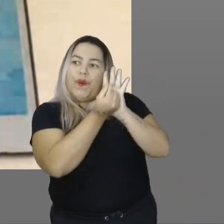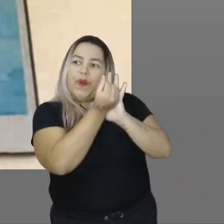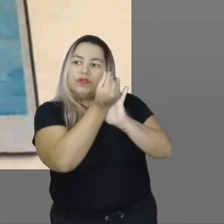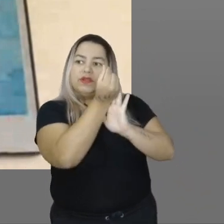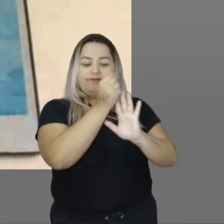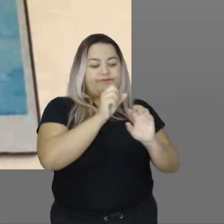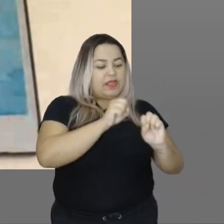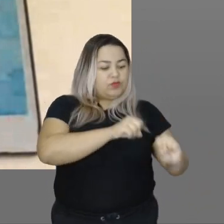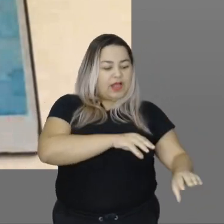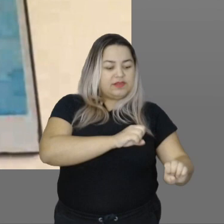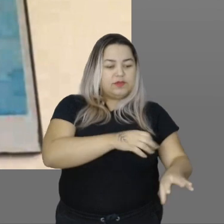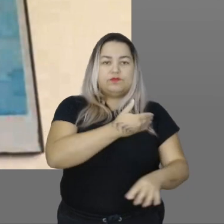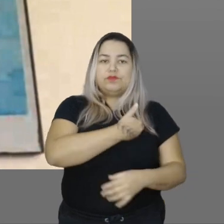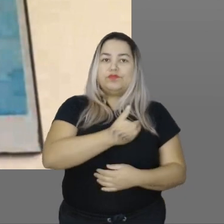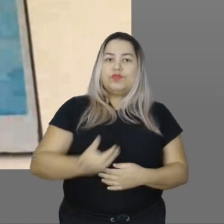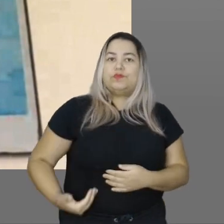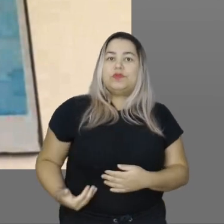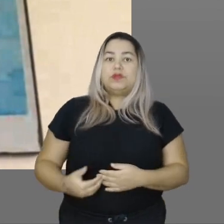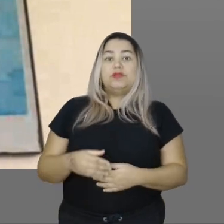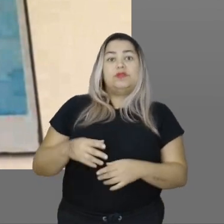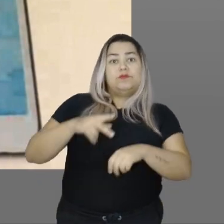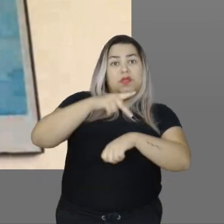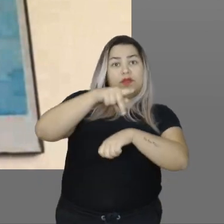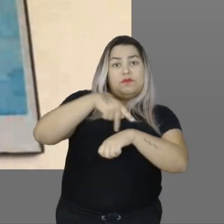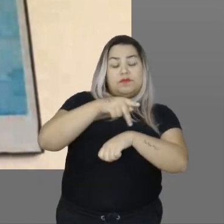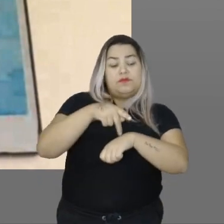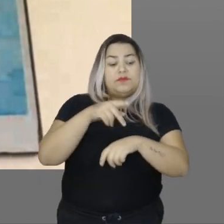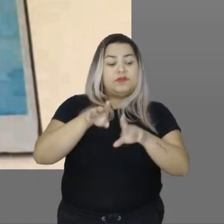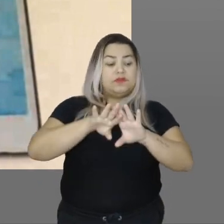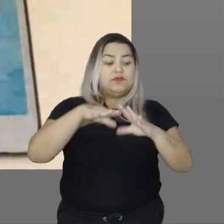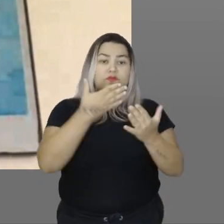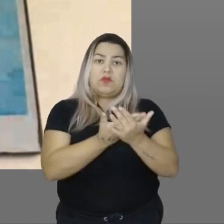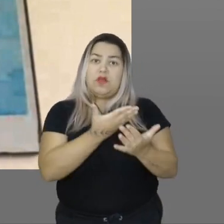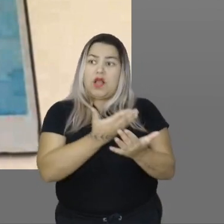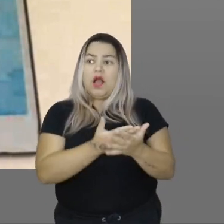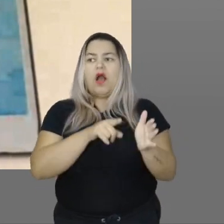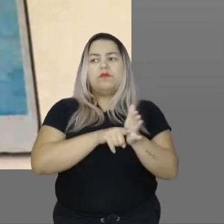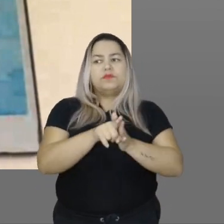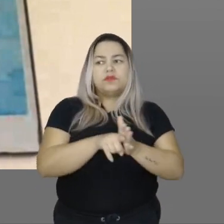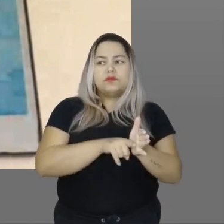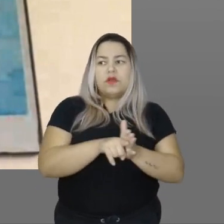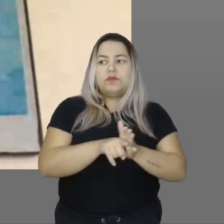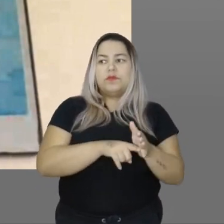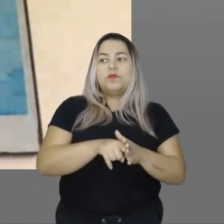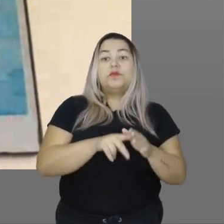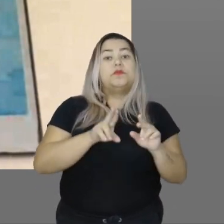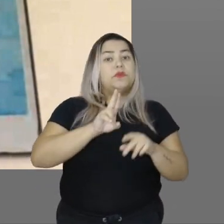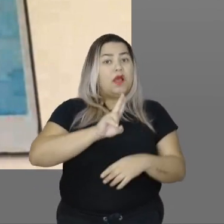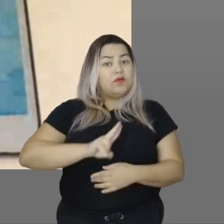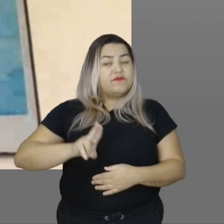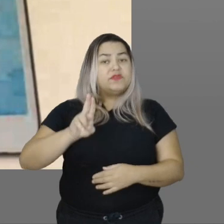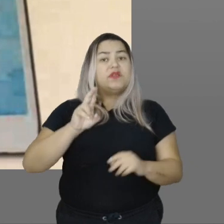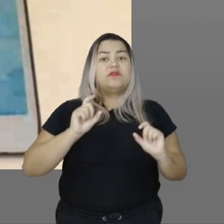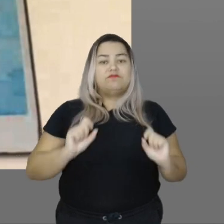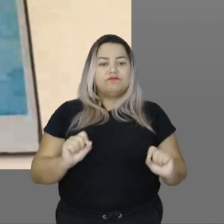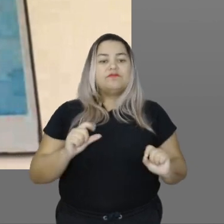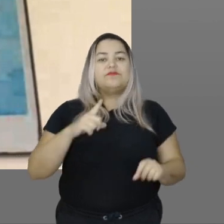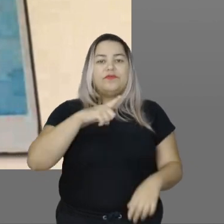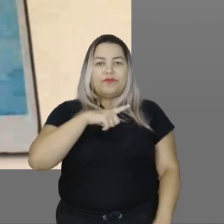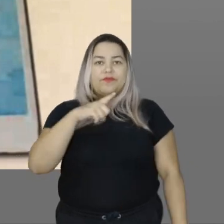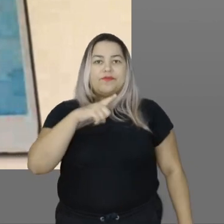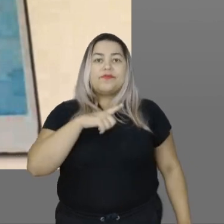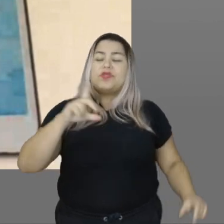pública do país, o orçamento para as escolas, para a pesquisa, para universidades, ele havia